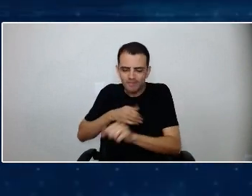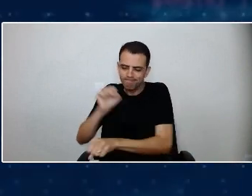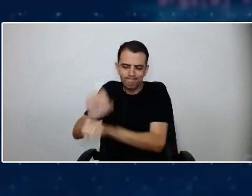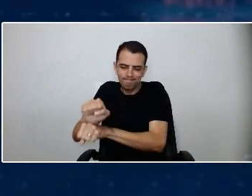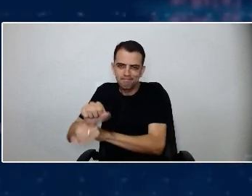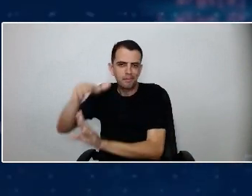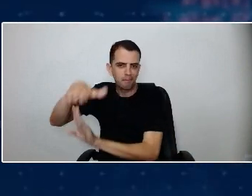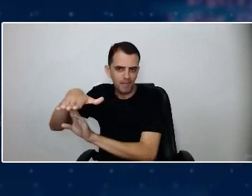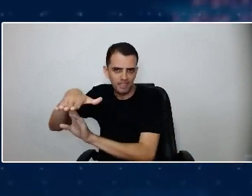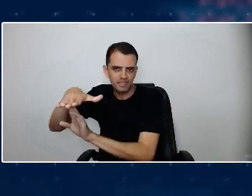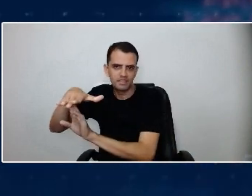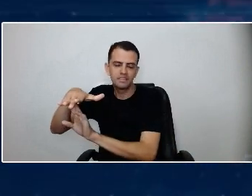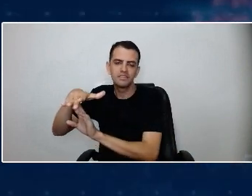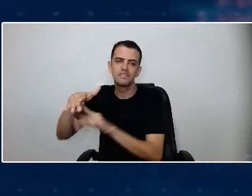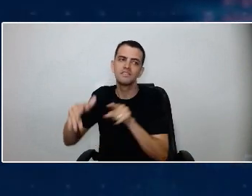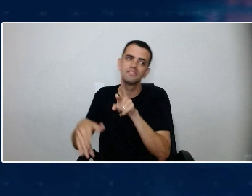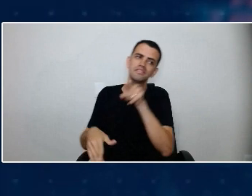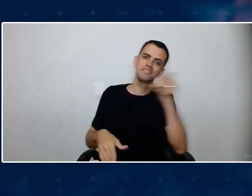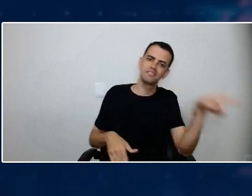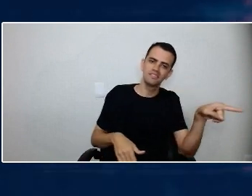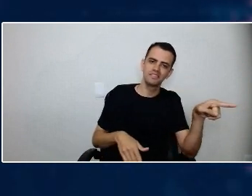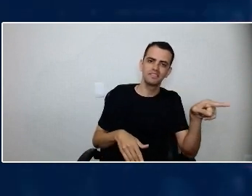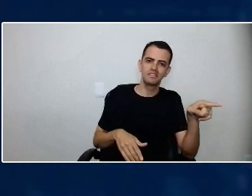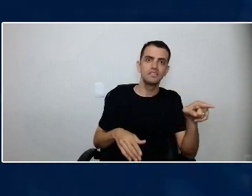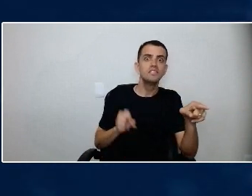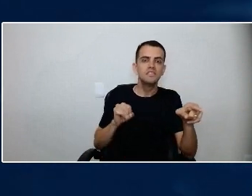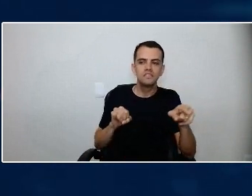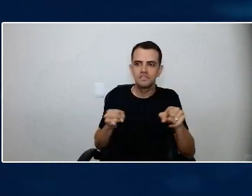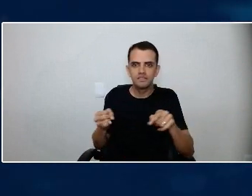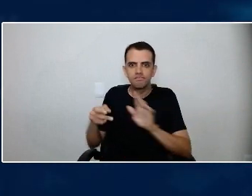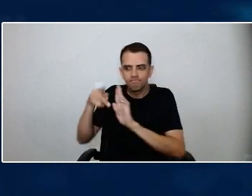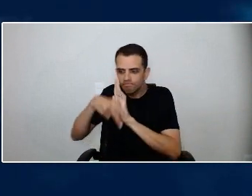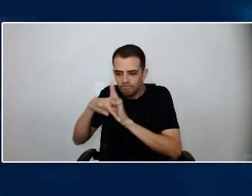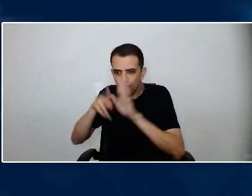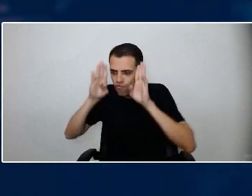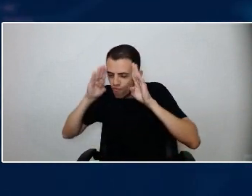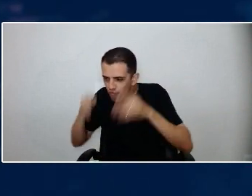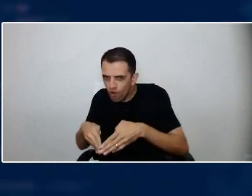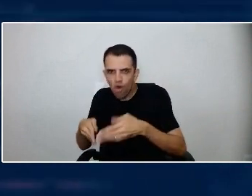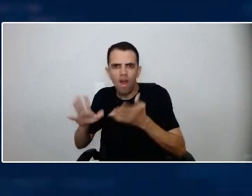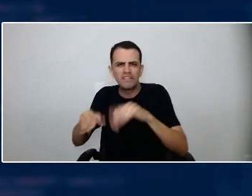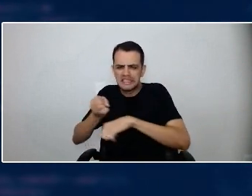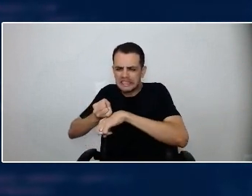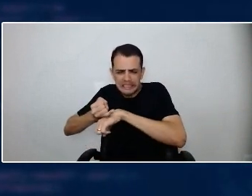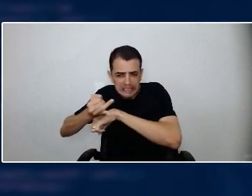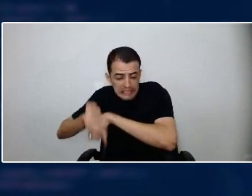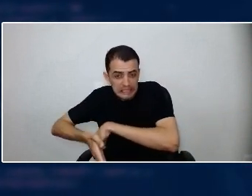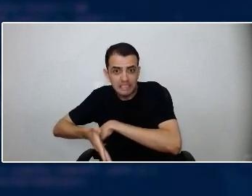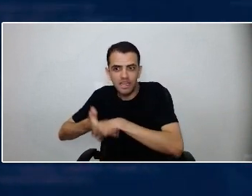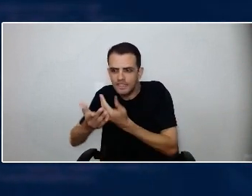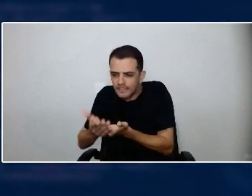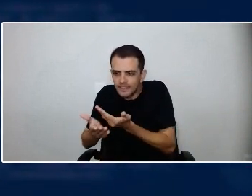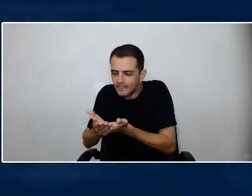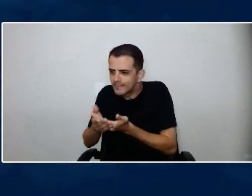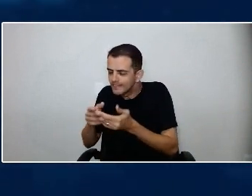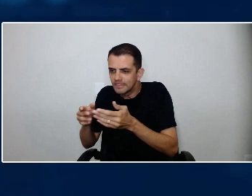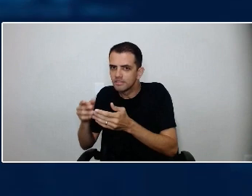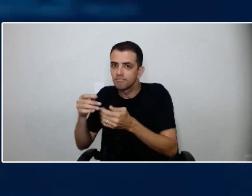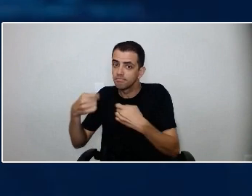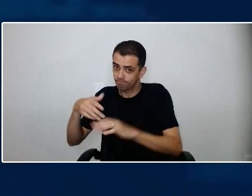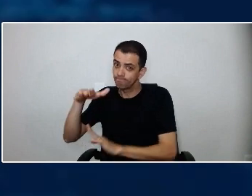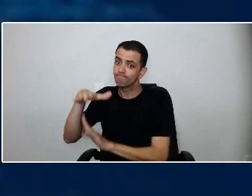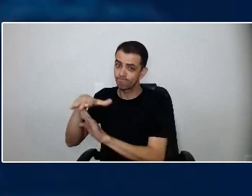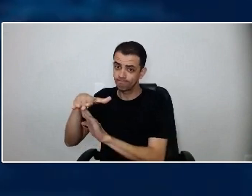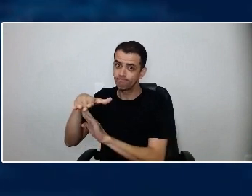projeto e você tá lá é desenvolvendo tá você tá madrugando nesse projeto você você ter que ter uma pausa de